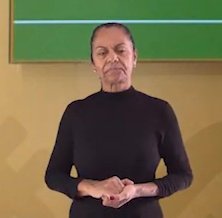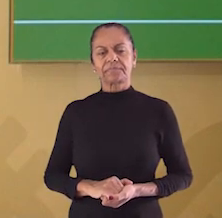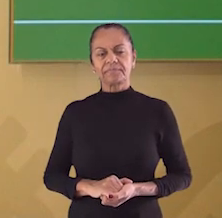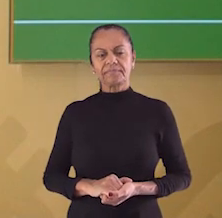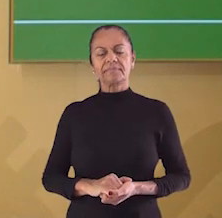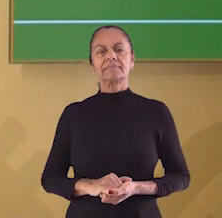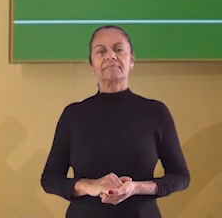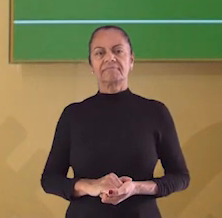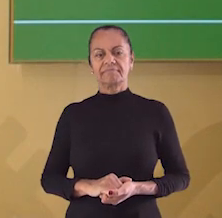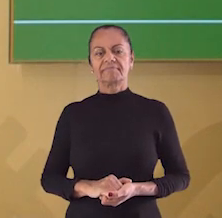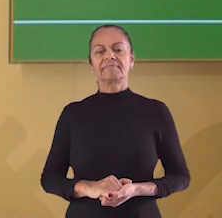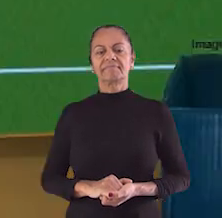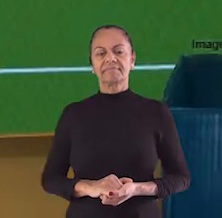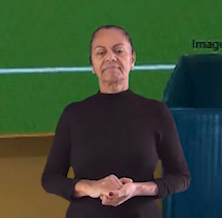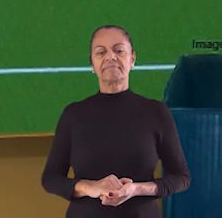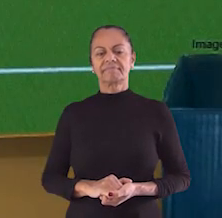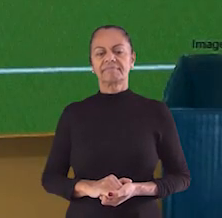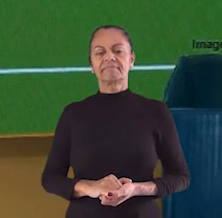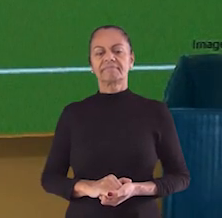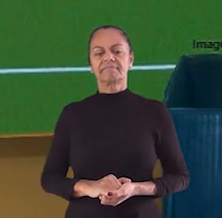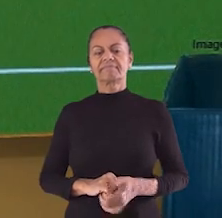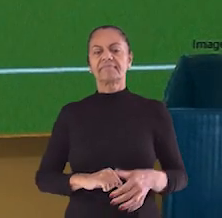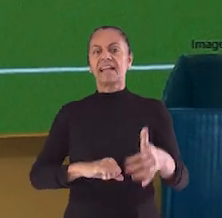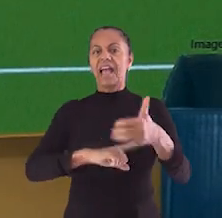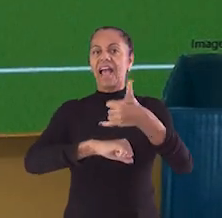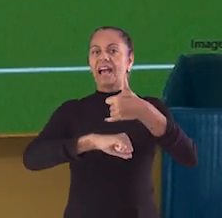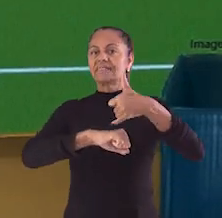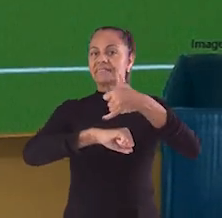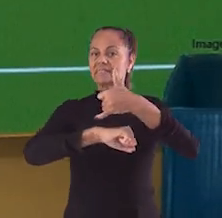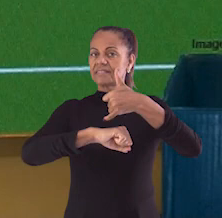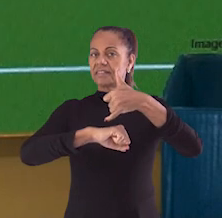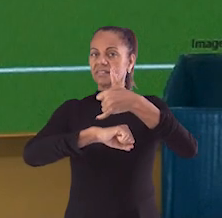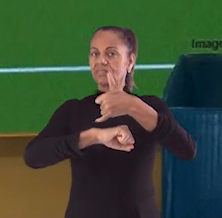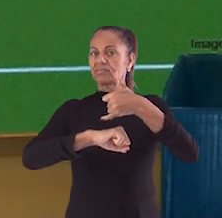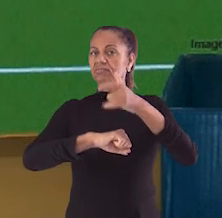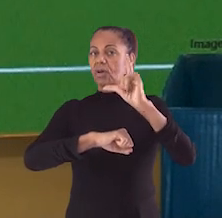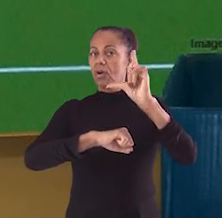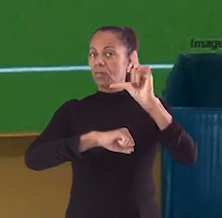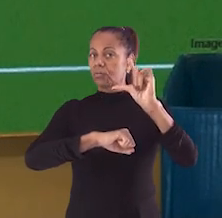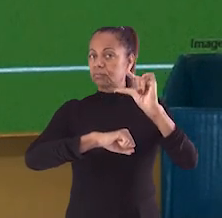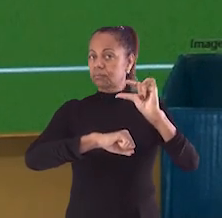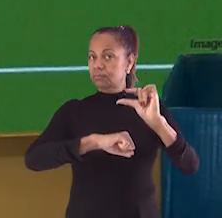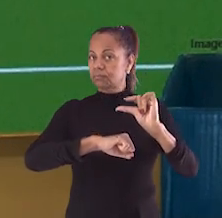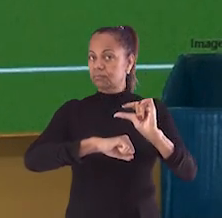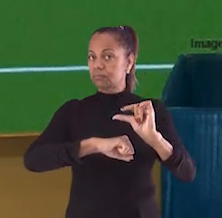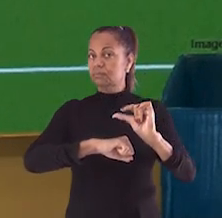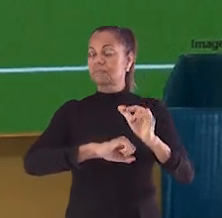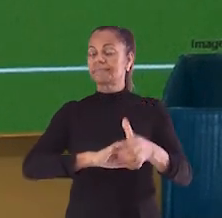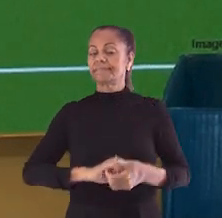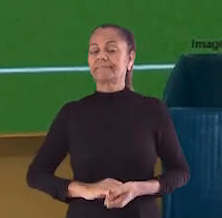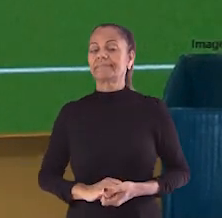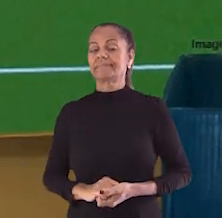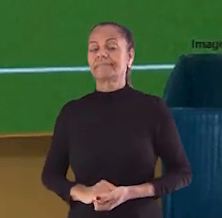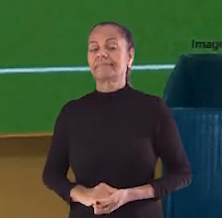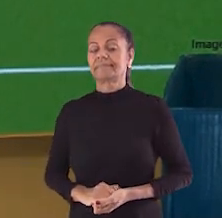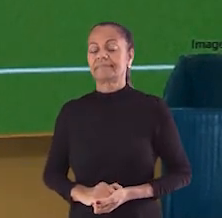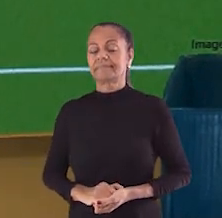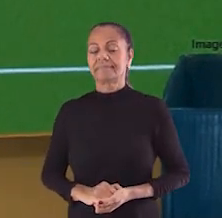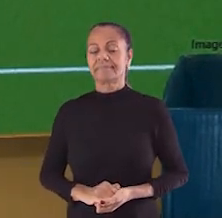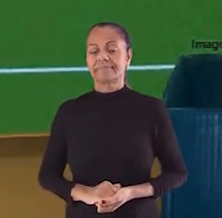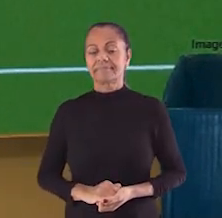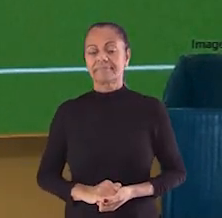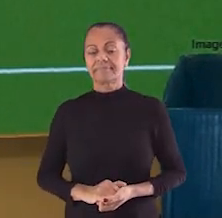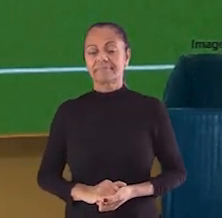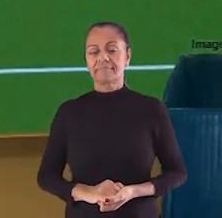ele fica... Lá em cima, o azeite. Exatamente. Fica lá em cima.